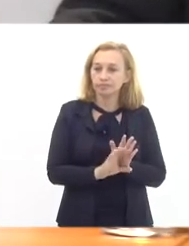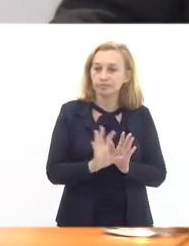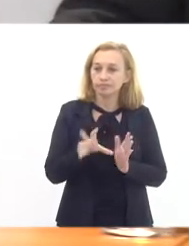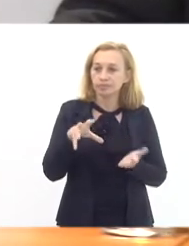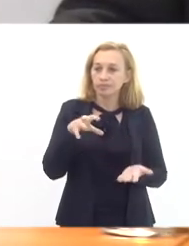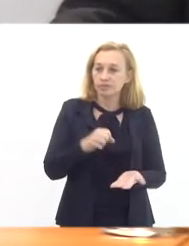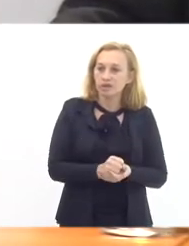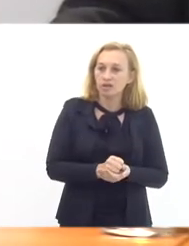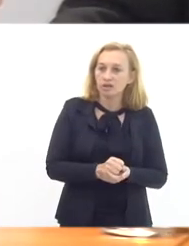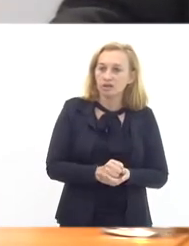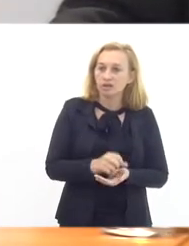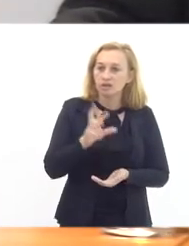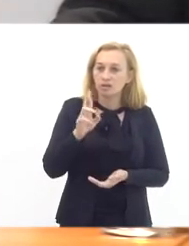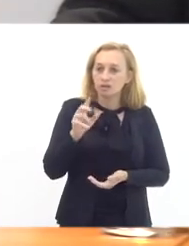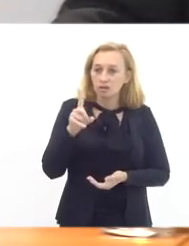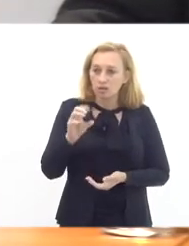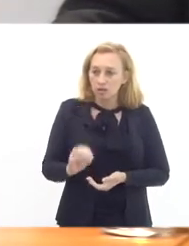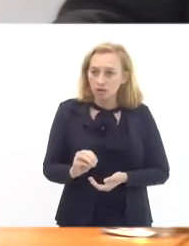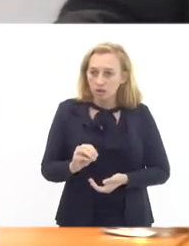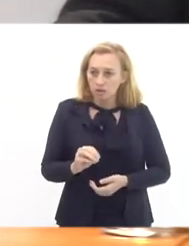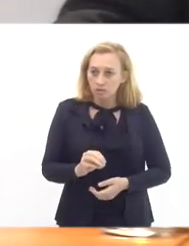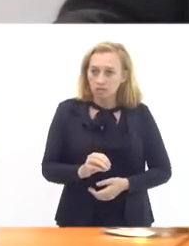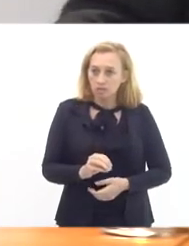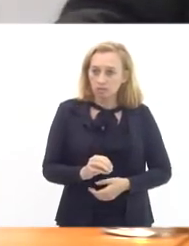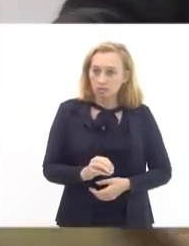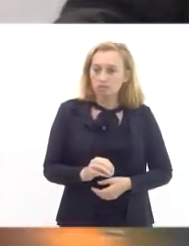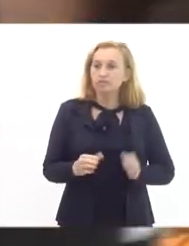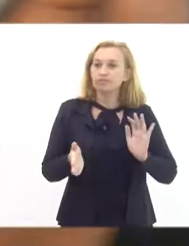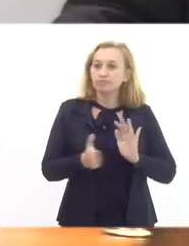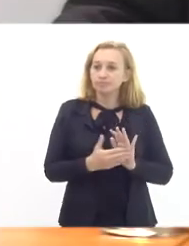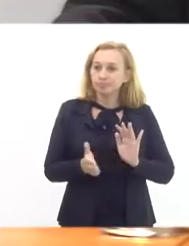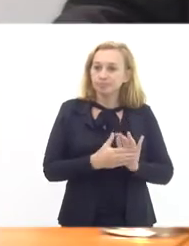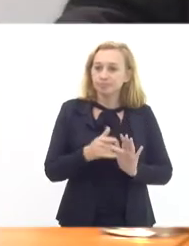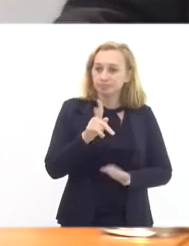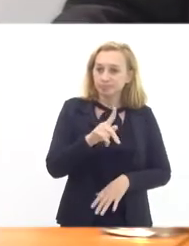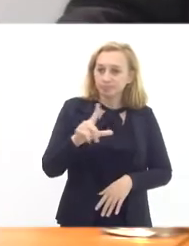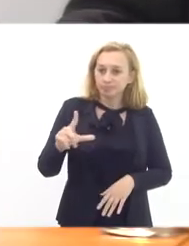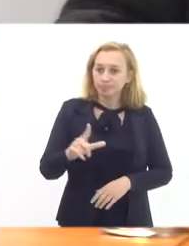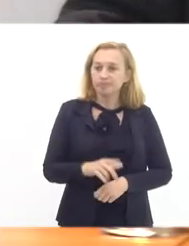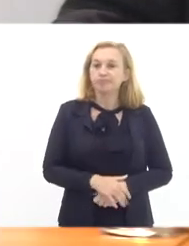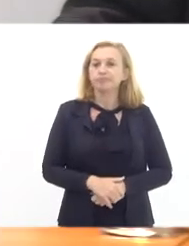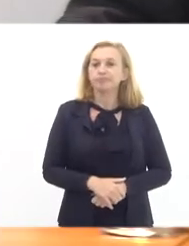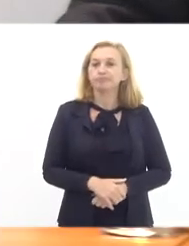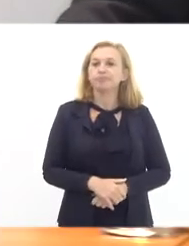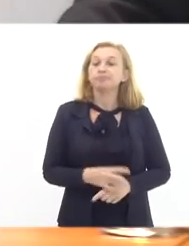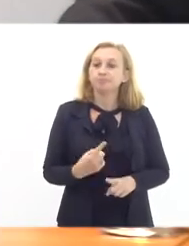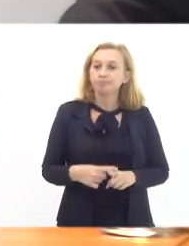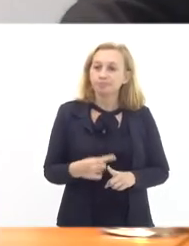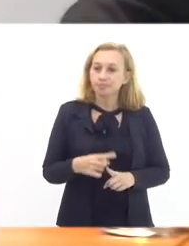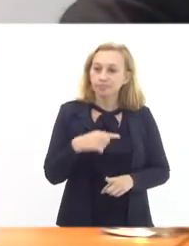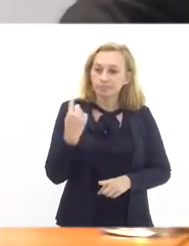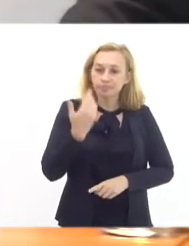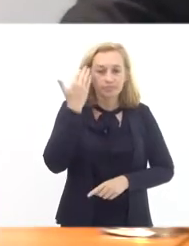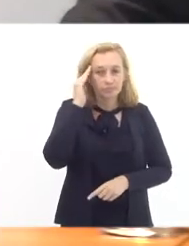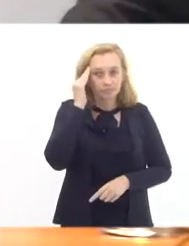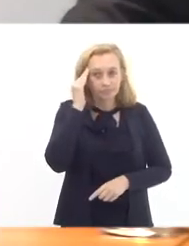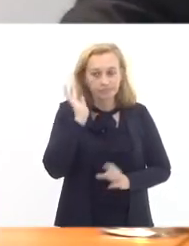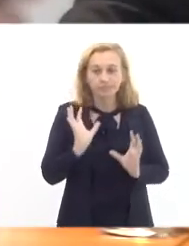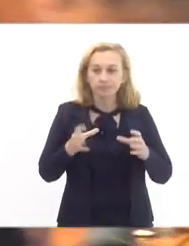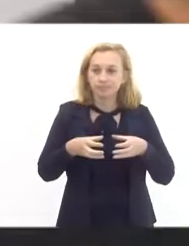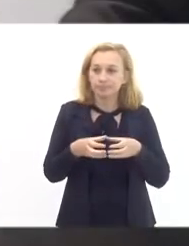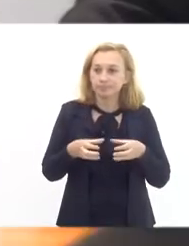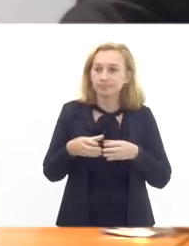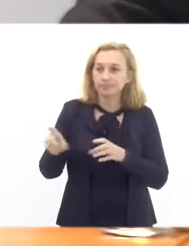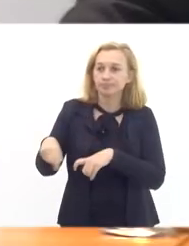registrar o Ronaldo Anchieta com essa proposta do PL. Porque nós entendemos no coletivo